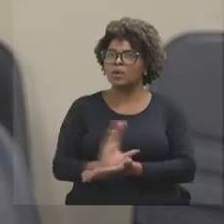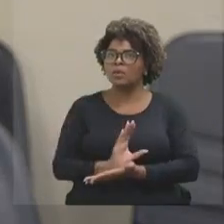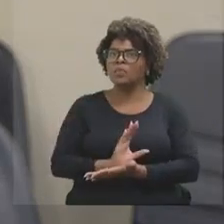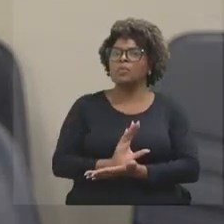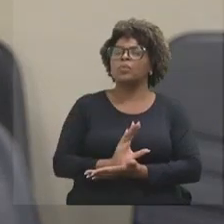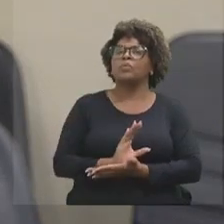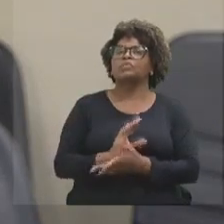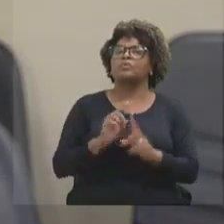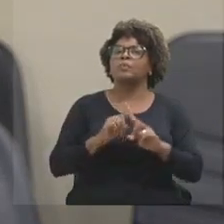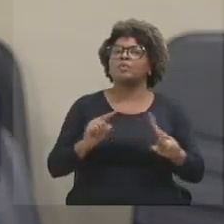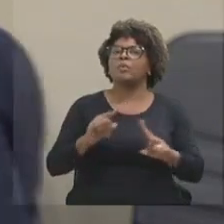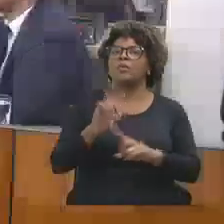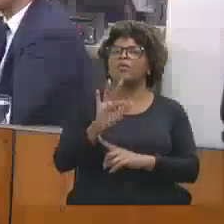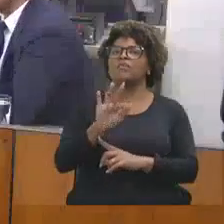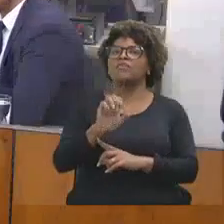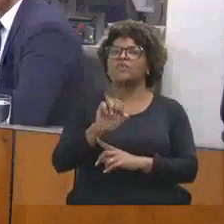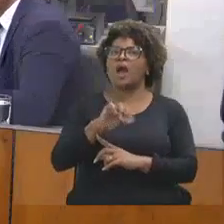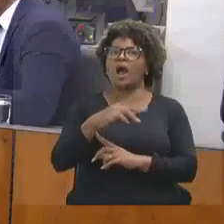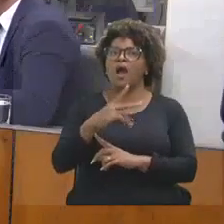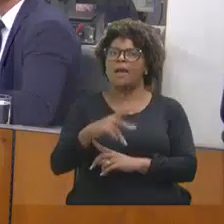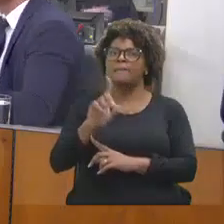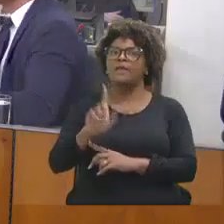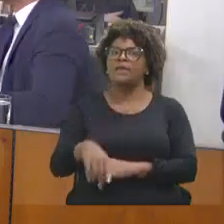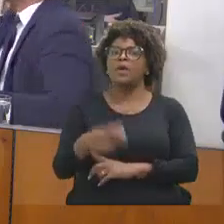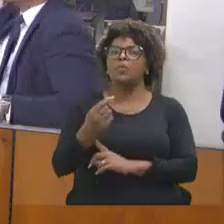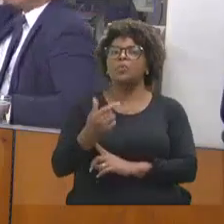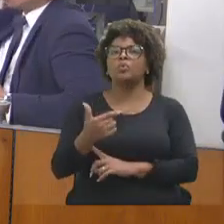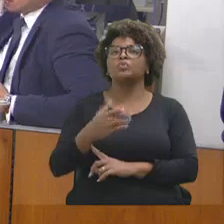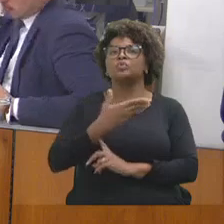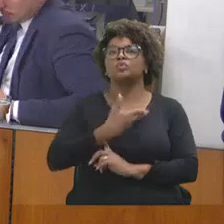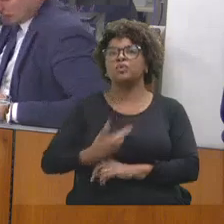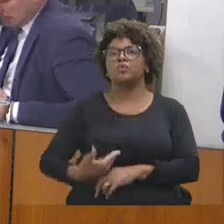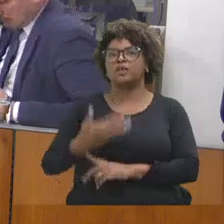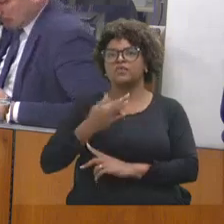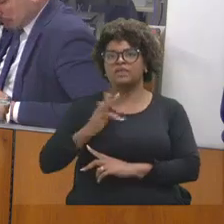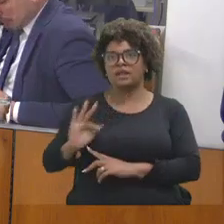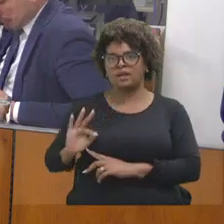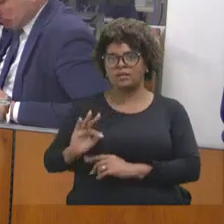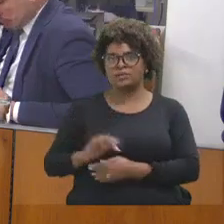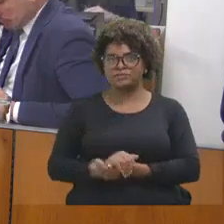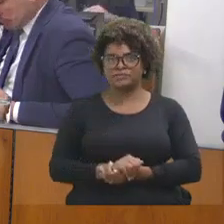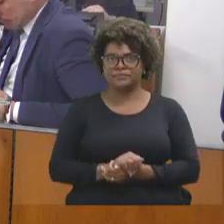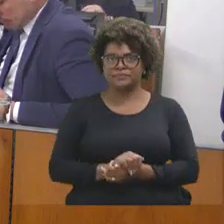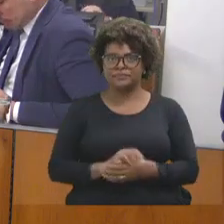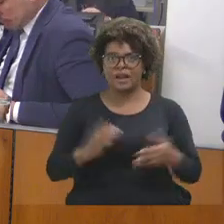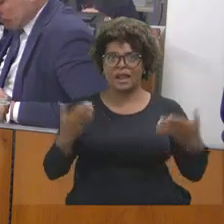custeado pelo Governo Federal com a palavra deputada Andréia de Jesus